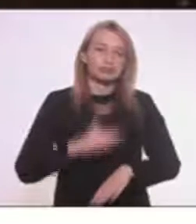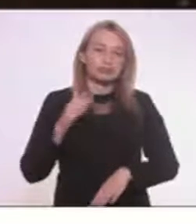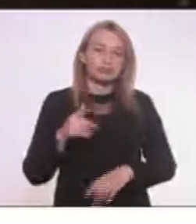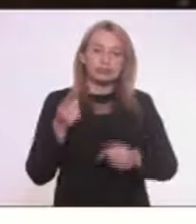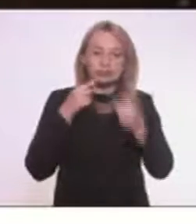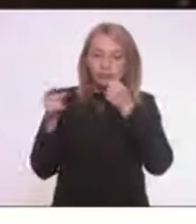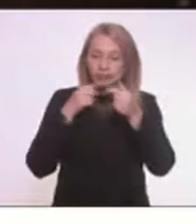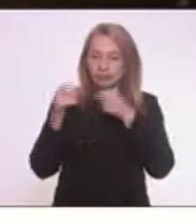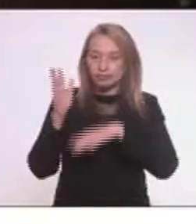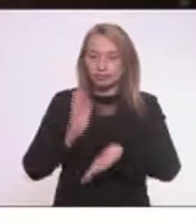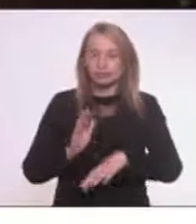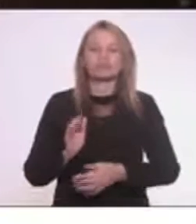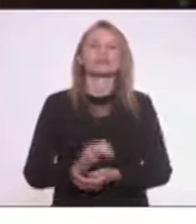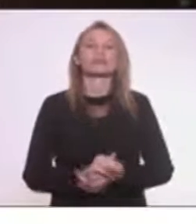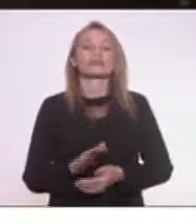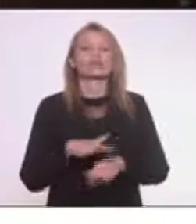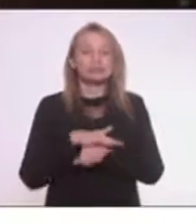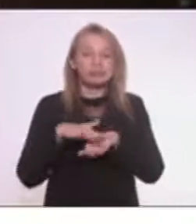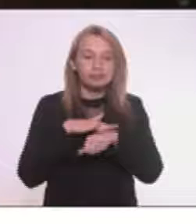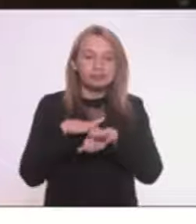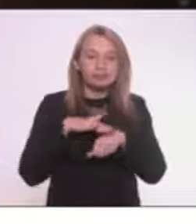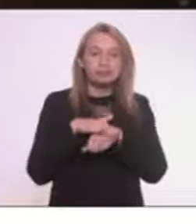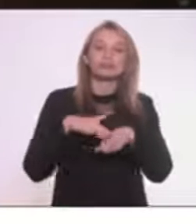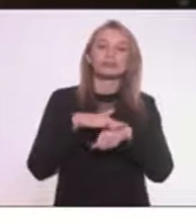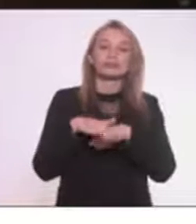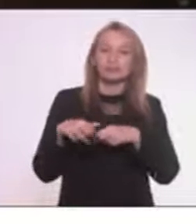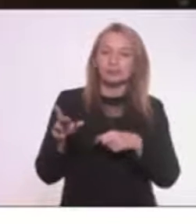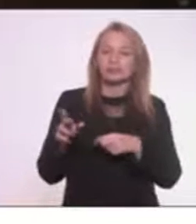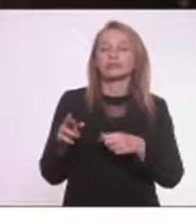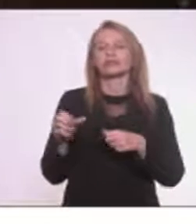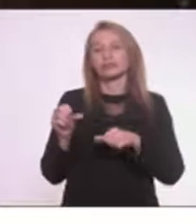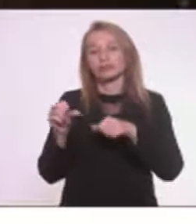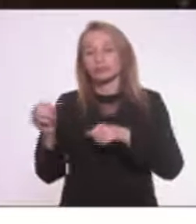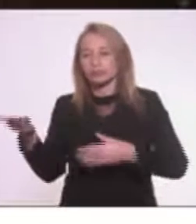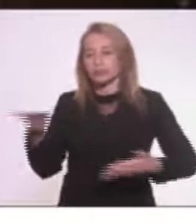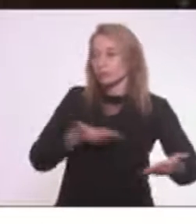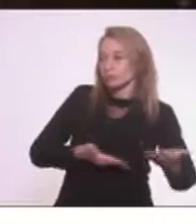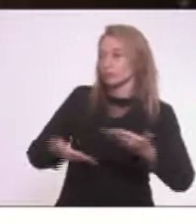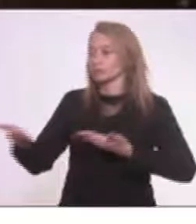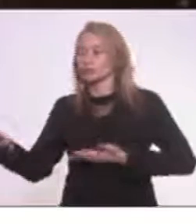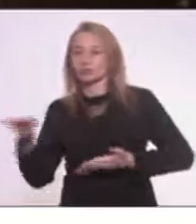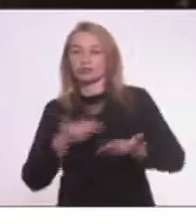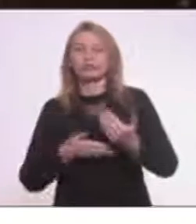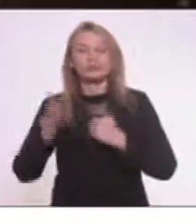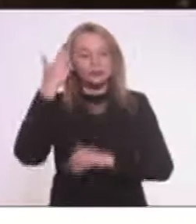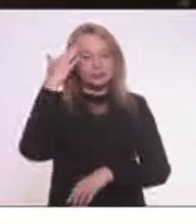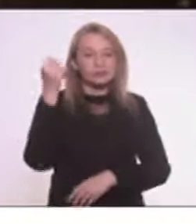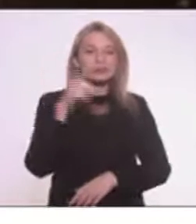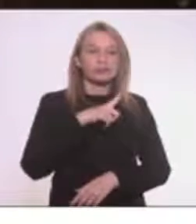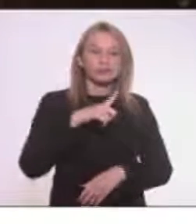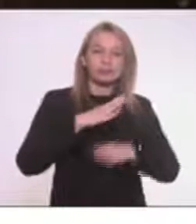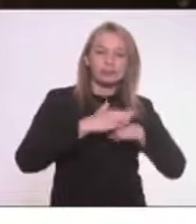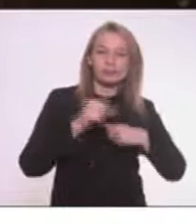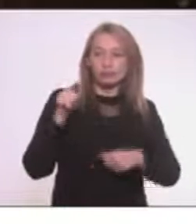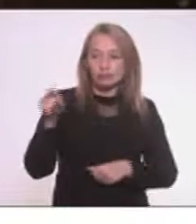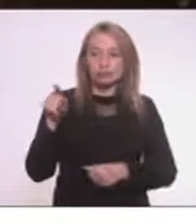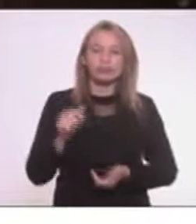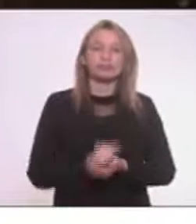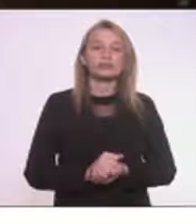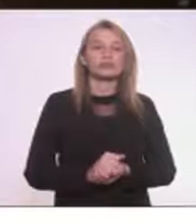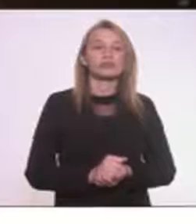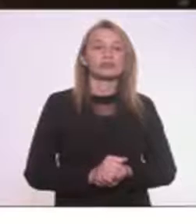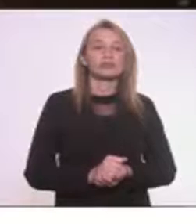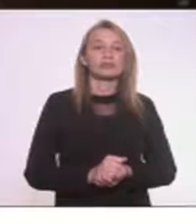diálogo, com quem eu mais converso, troco avaliações sobre a conjuntura política, sabe que eu tenho o maior apreço por ele. Tanto